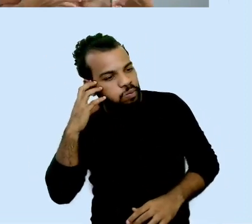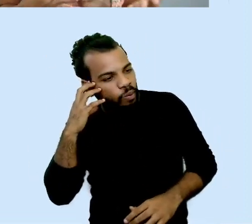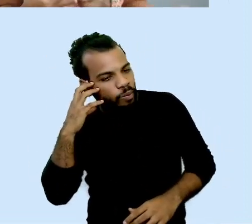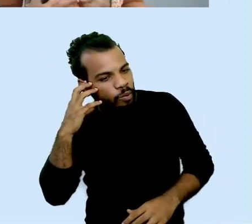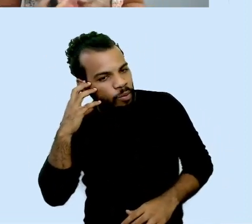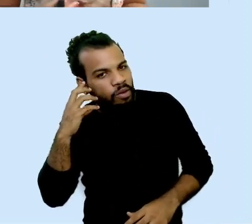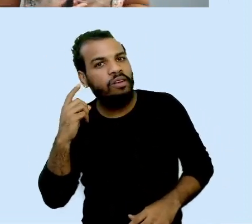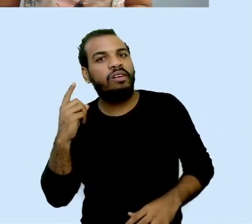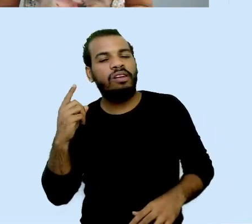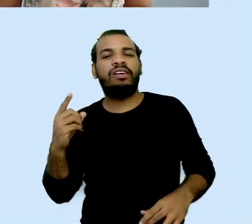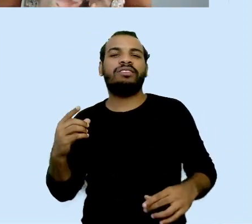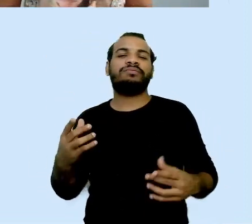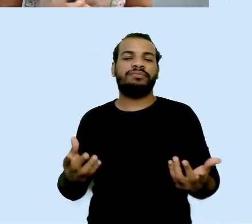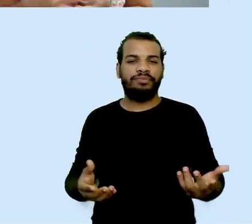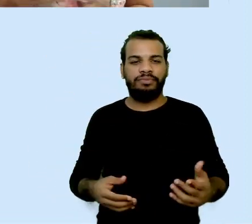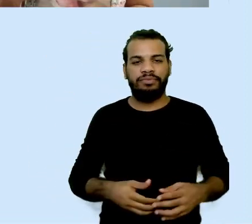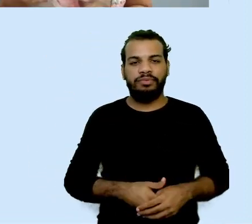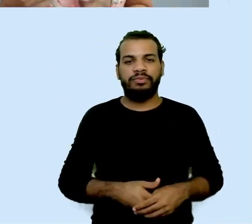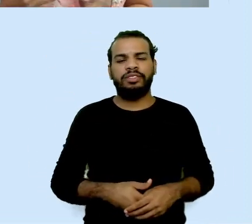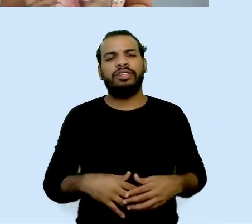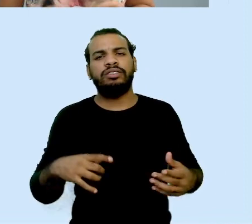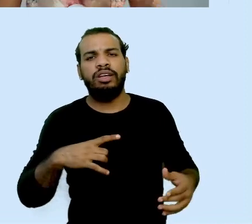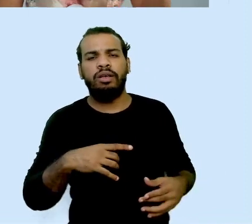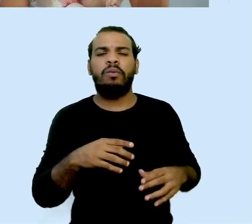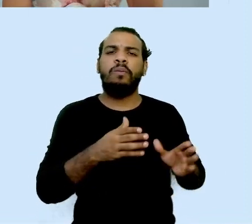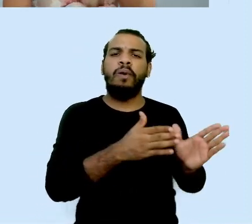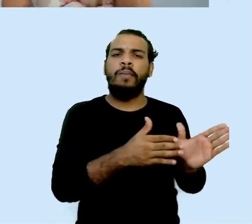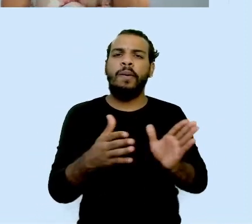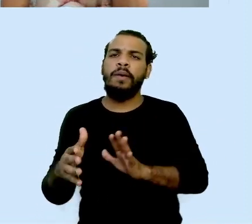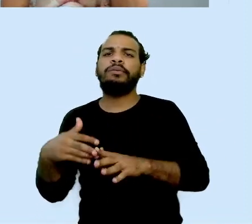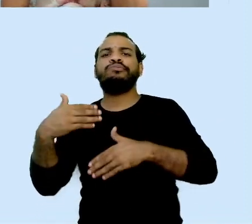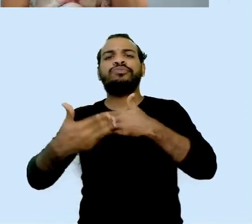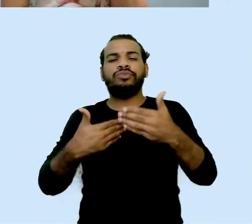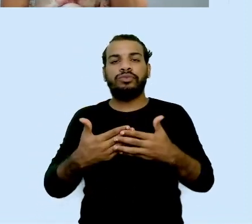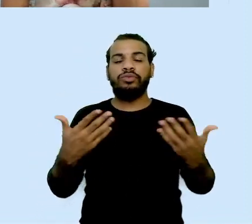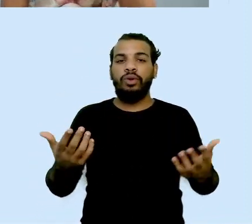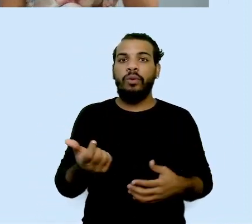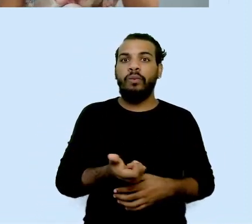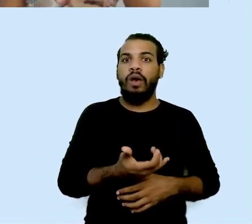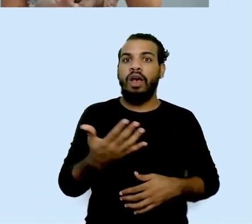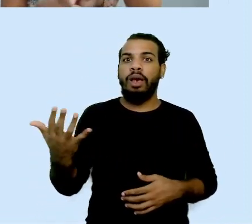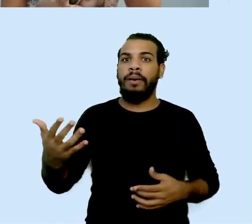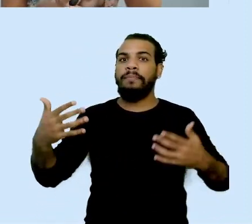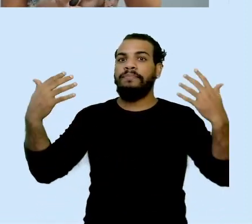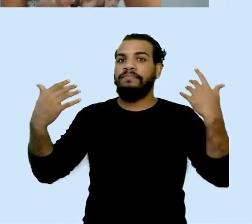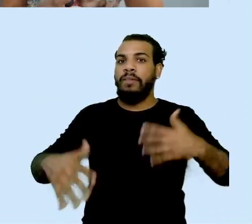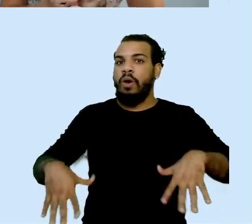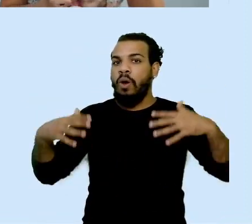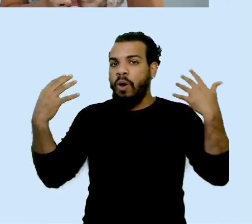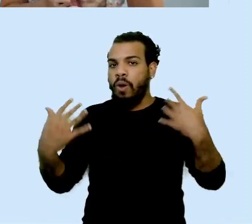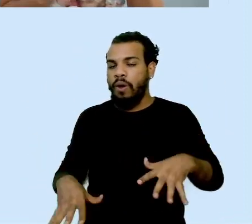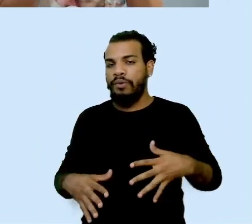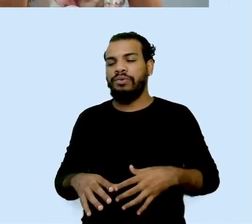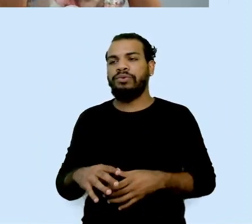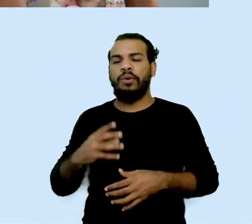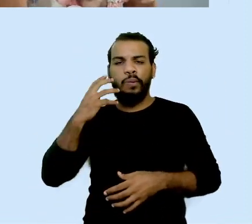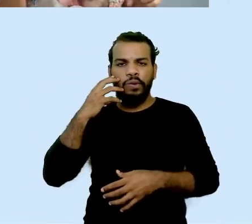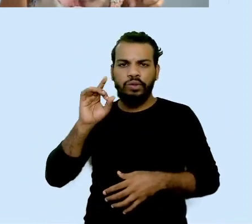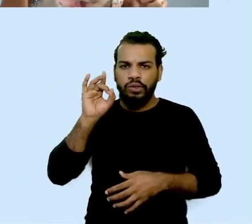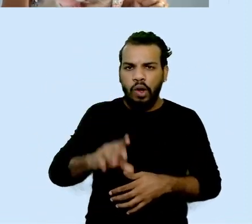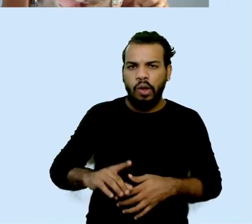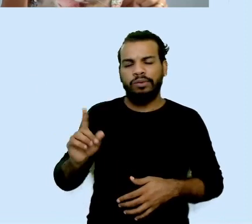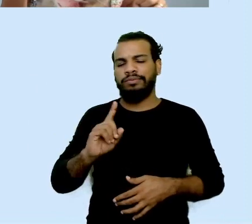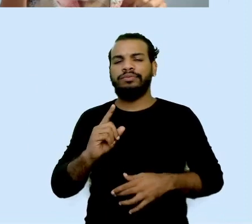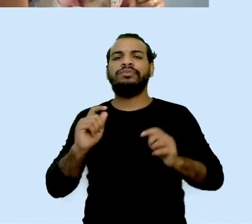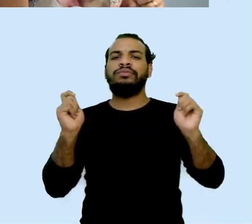uma exposição em um museu ou uma performance. Então vejam quantos elementos a gente pode usar, não só a música, mas o